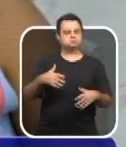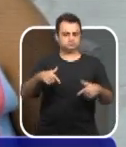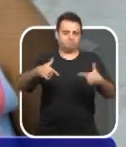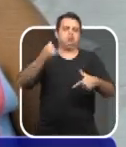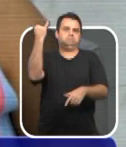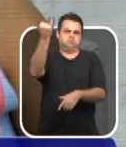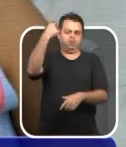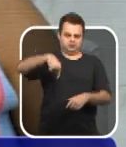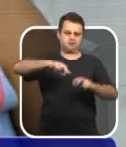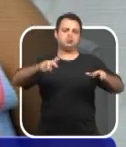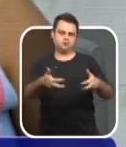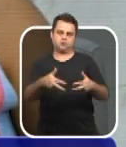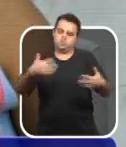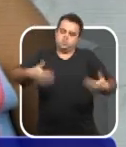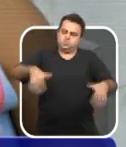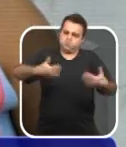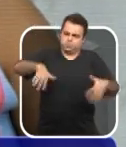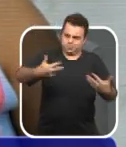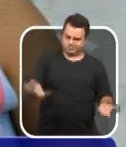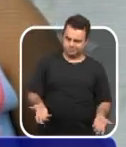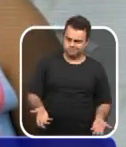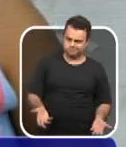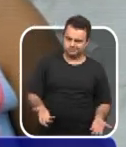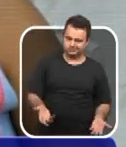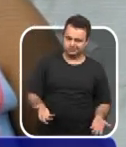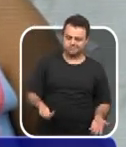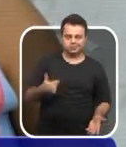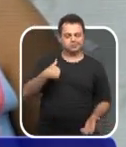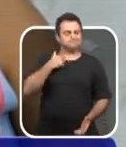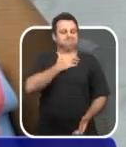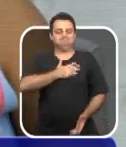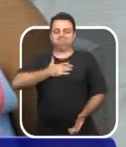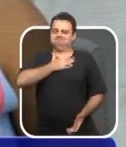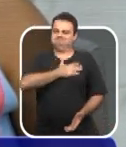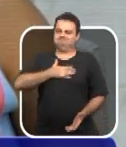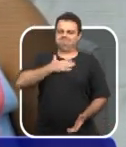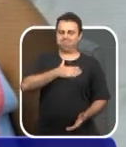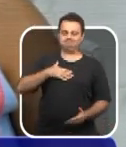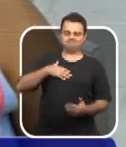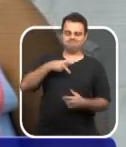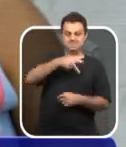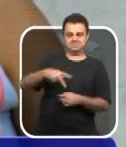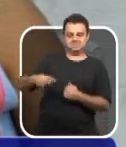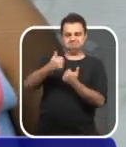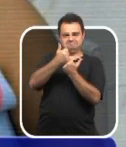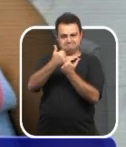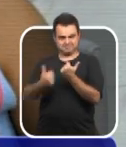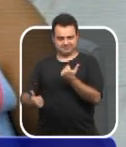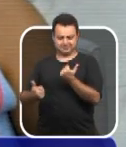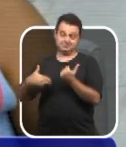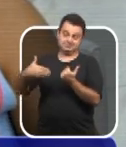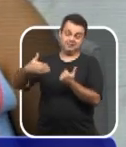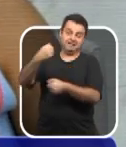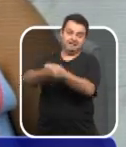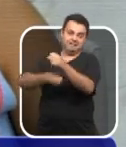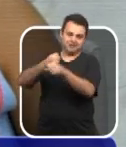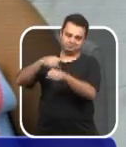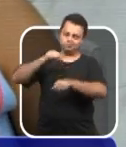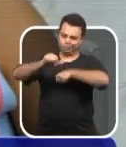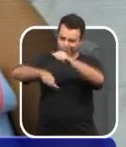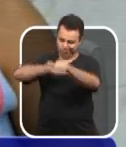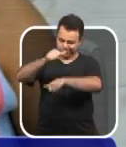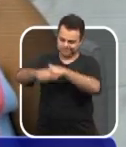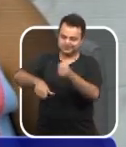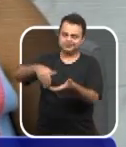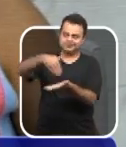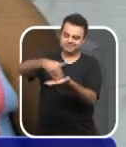Legislativo de Rio Preto. Então, para mim foi muito bacana estar como vice-presidente. Vou retornar como primeira secretária agora